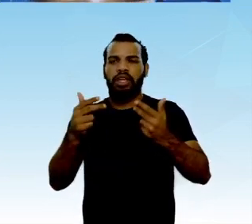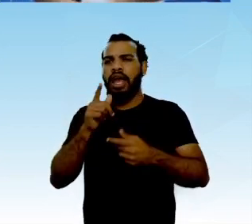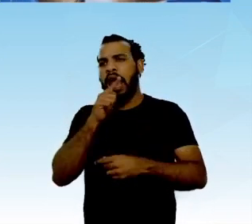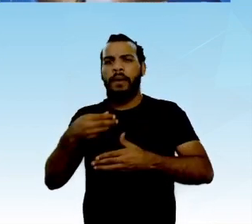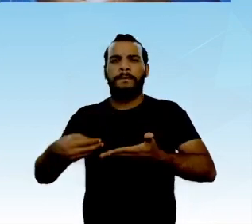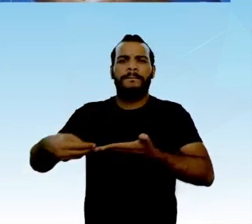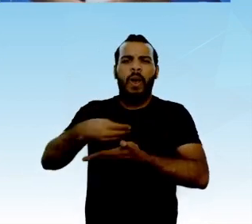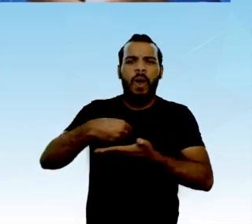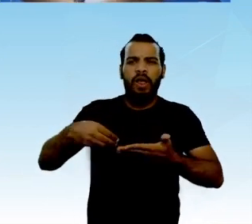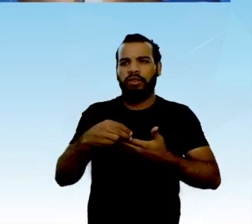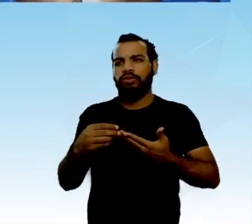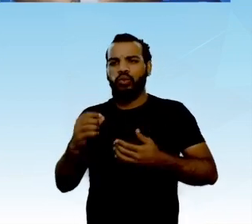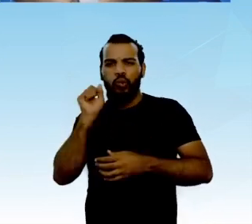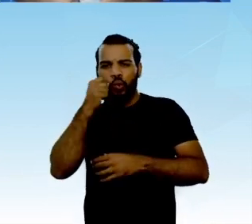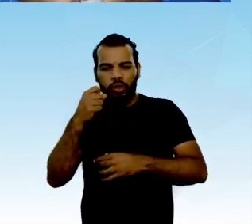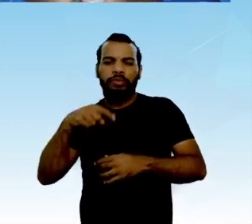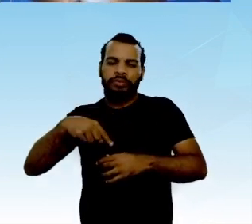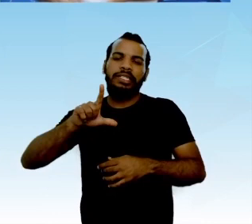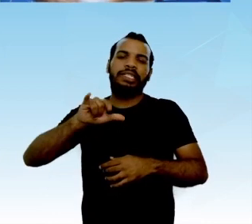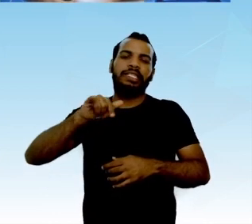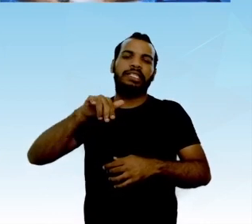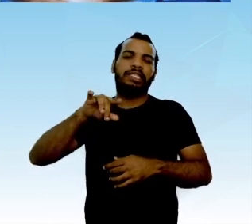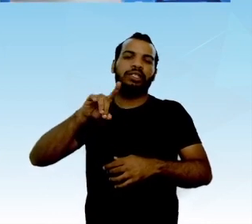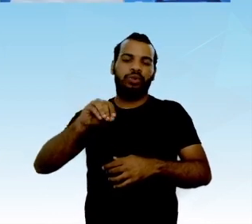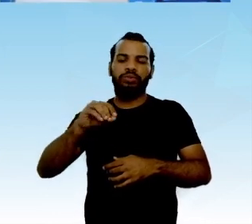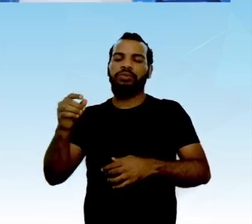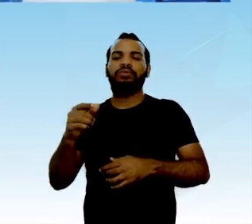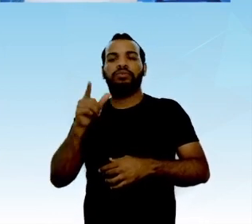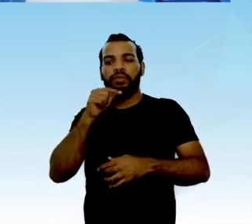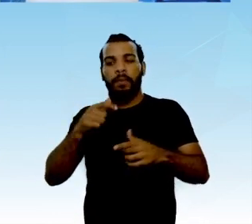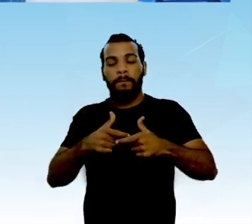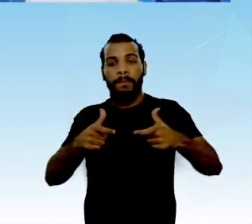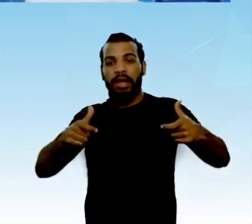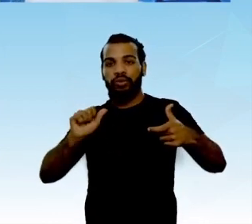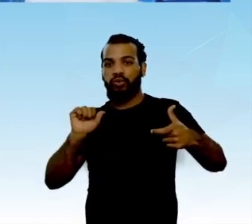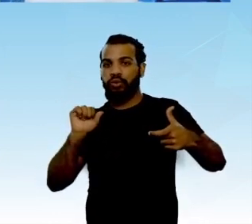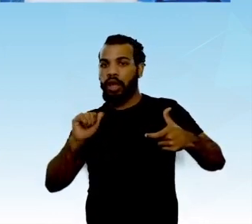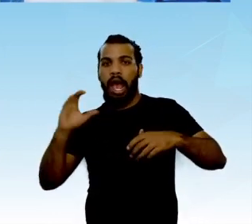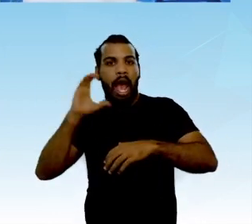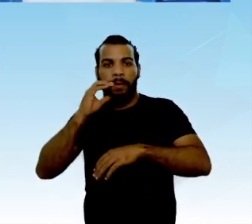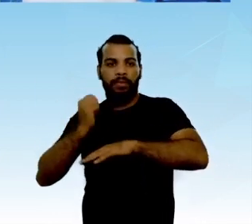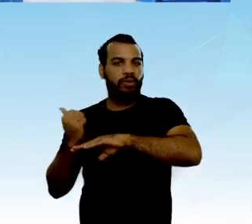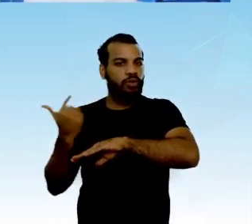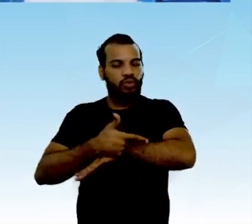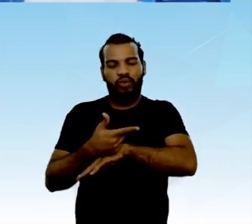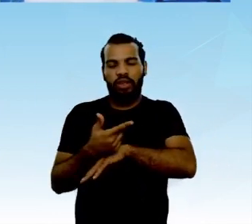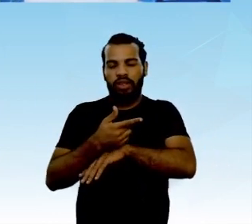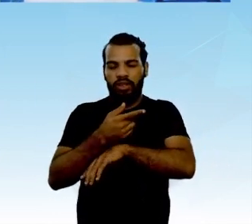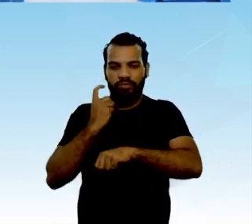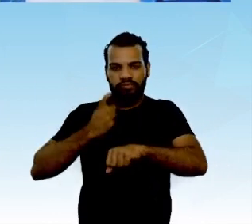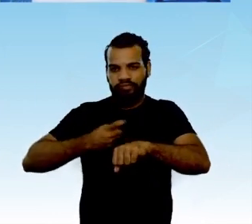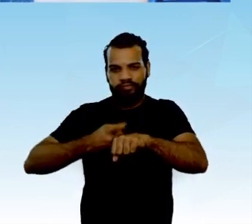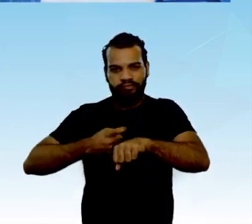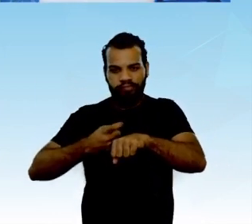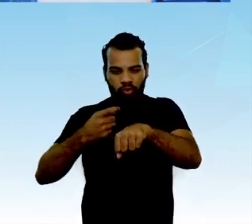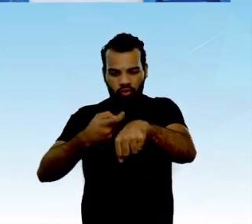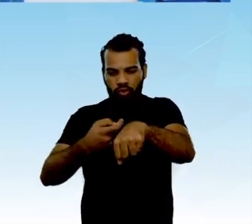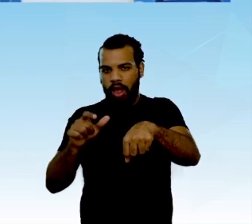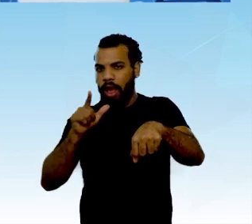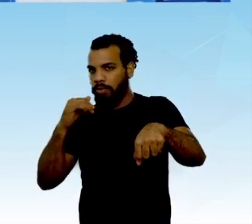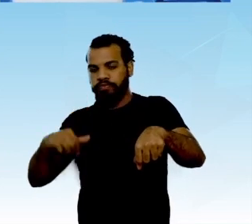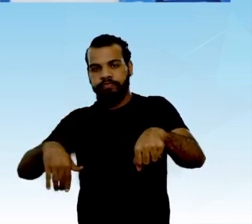causa das forças moleculares. Nos sólidos, as forças de coesão são